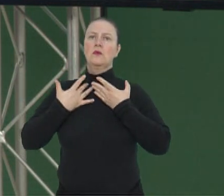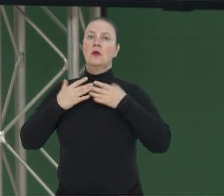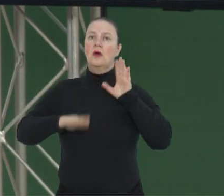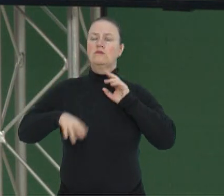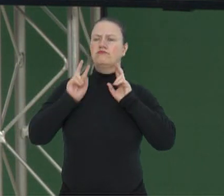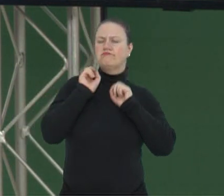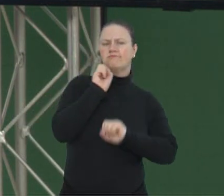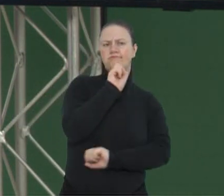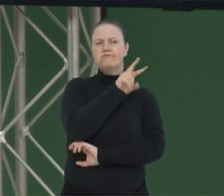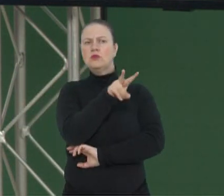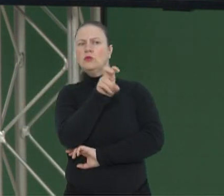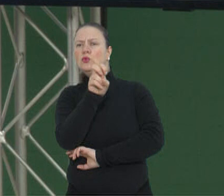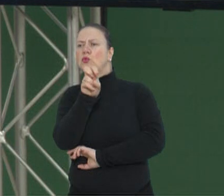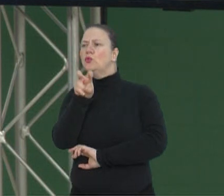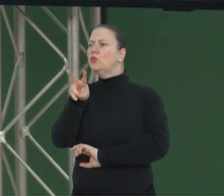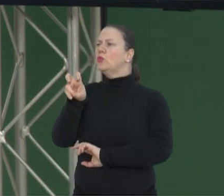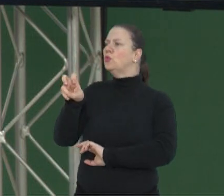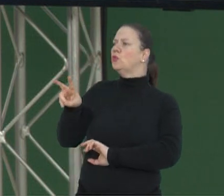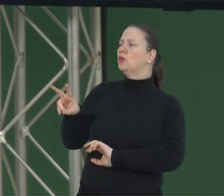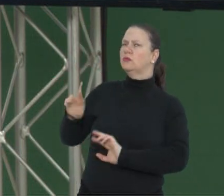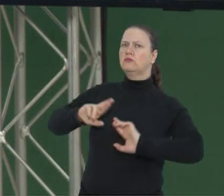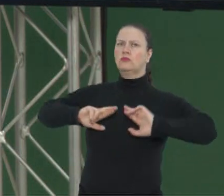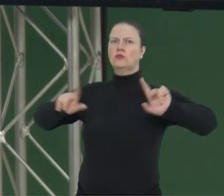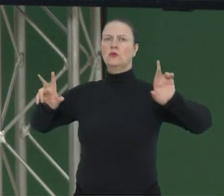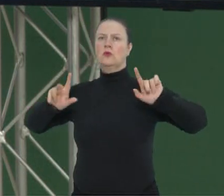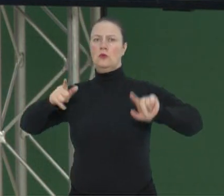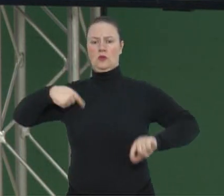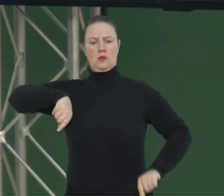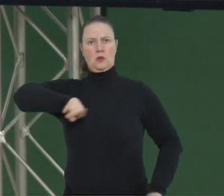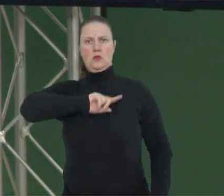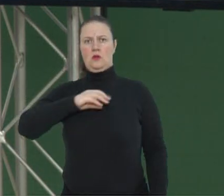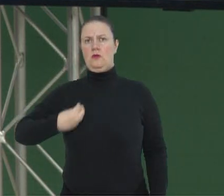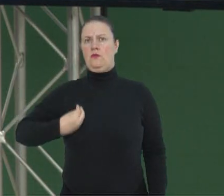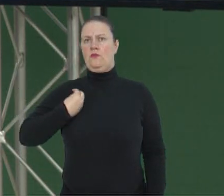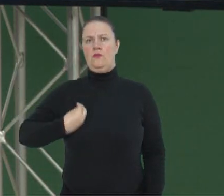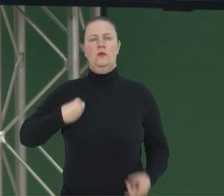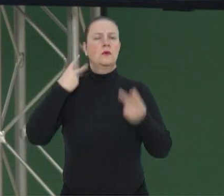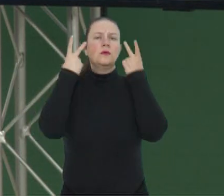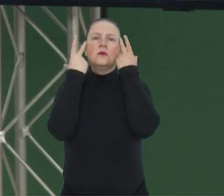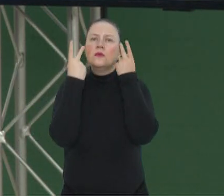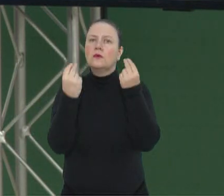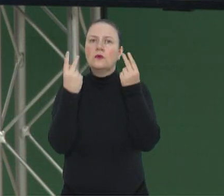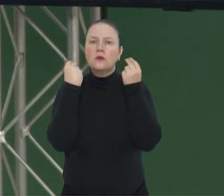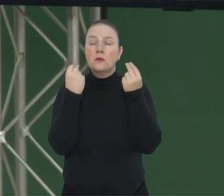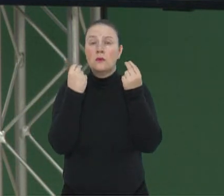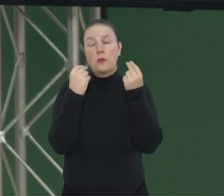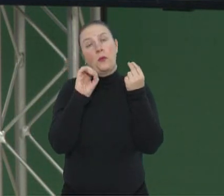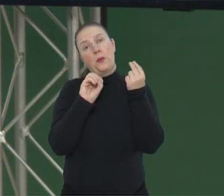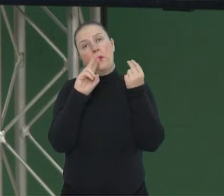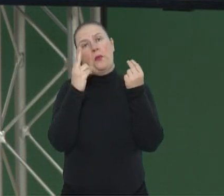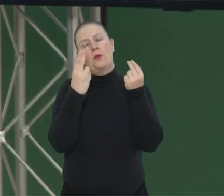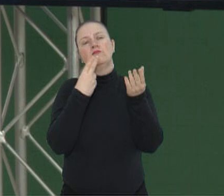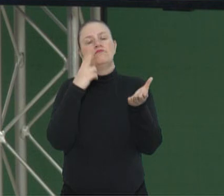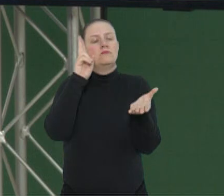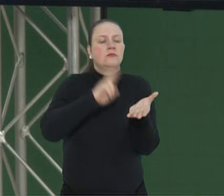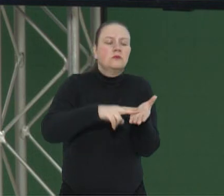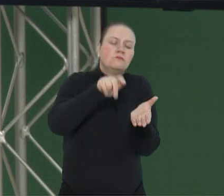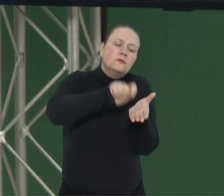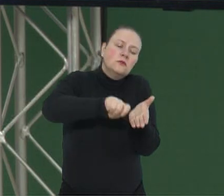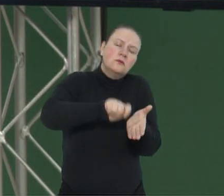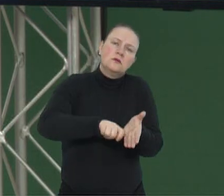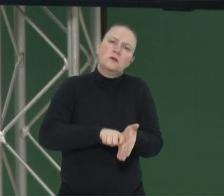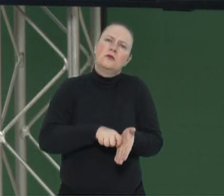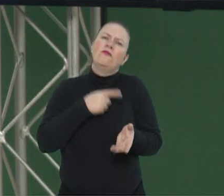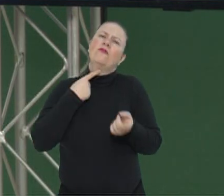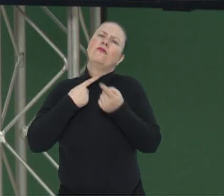olhar diferenciado que você tem hoje da sua realidade, né? Escrever uma carta, querer abraçar.